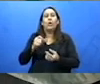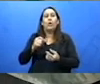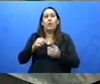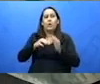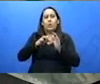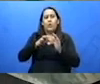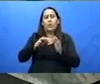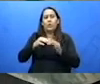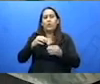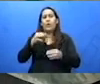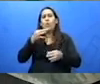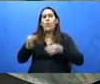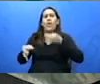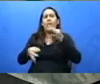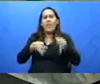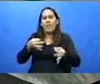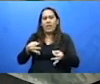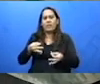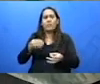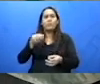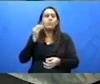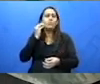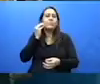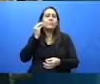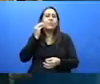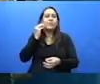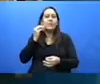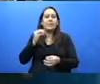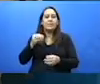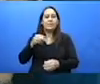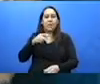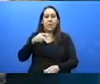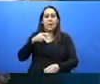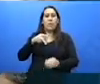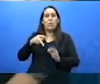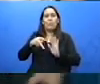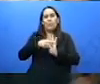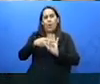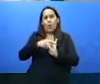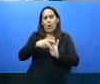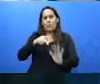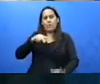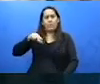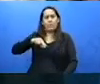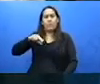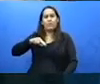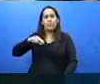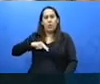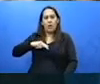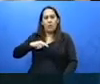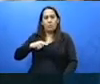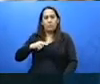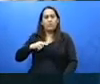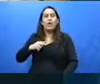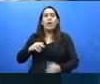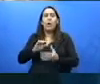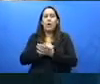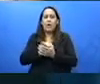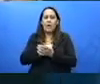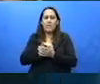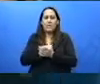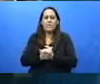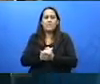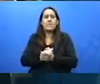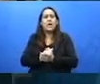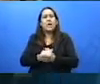experiência pessoal. Tá vendo aqui, ó, esses casal, né, às vezes é um casal mesmo,